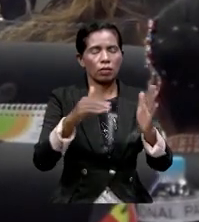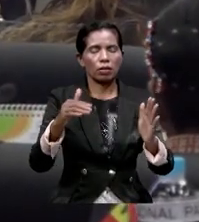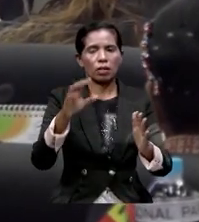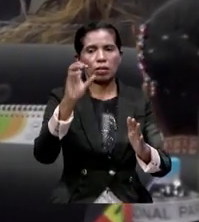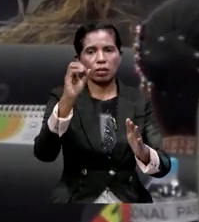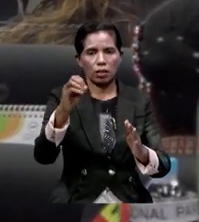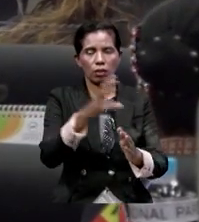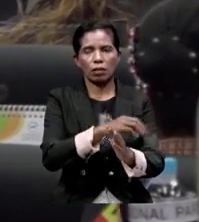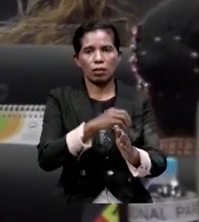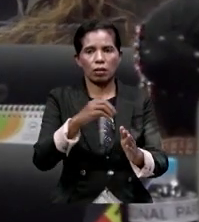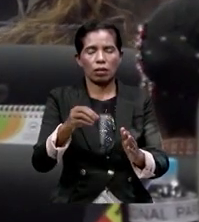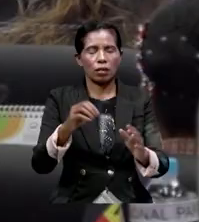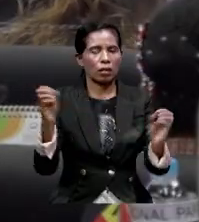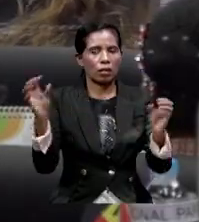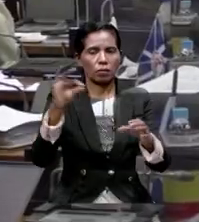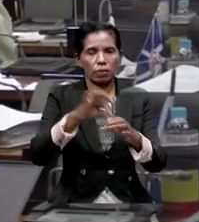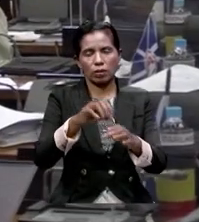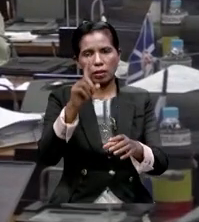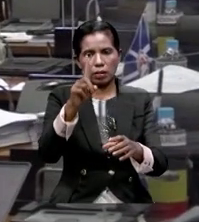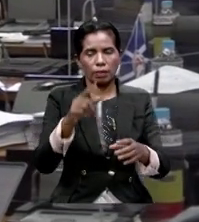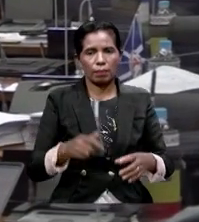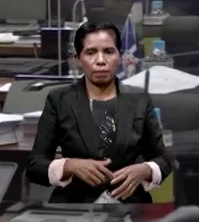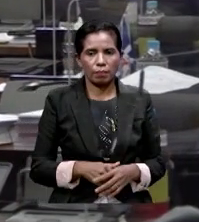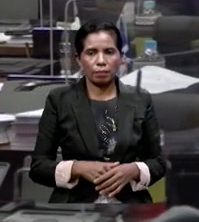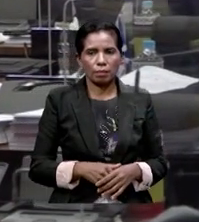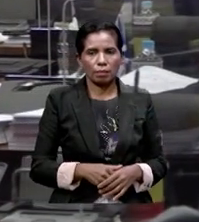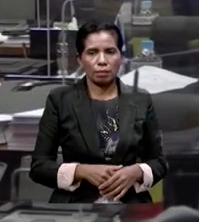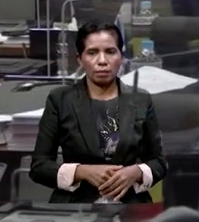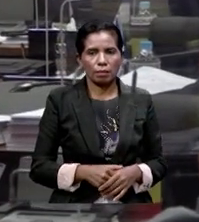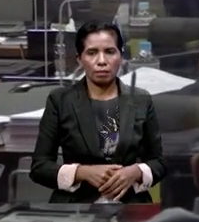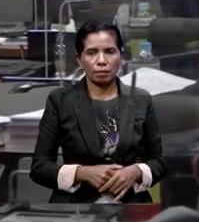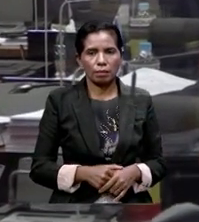abstenção rua, no la vota ida, Rohimadia, Zeme dos Santos, Ziemen.